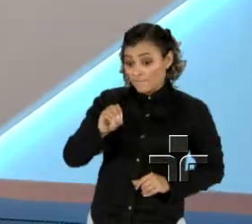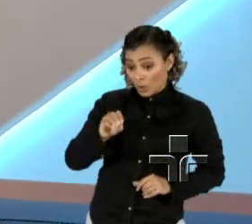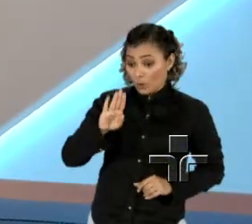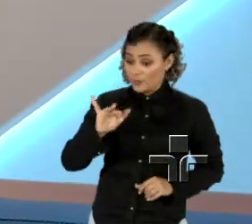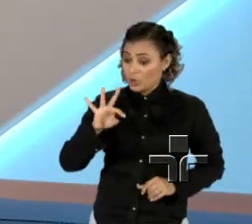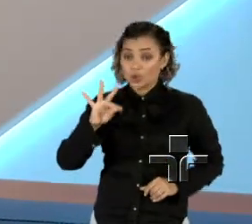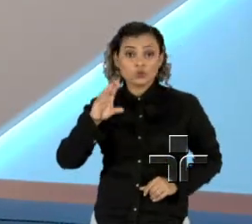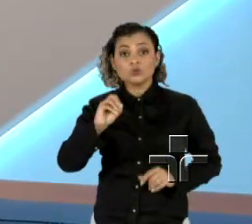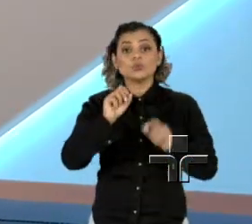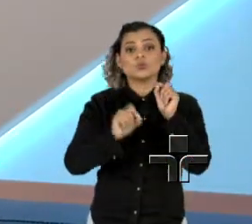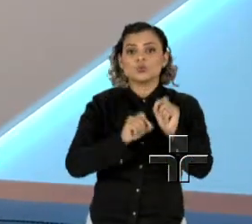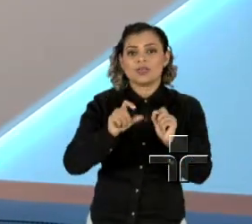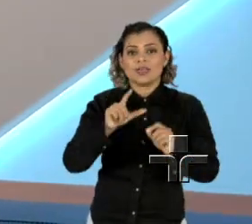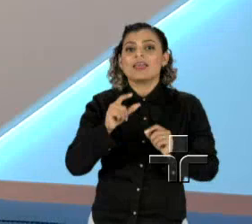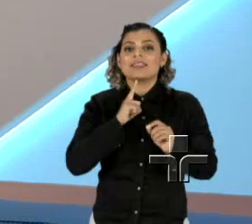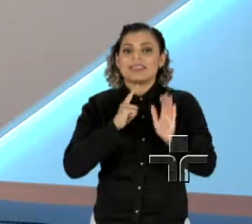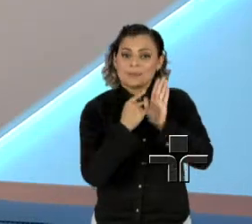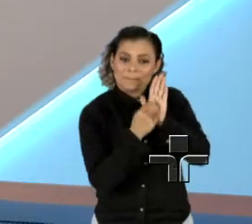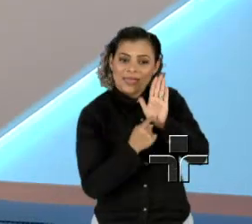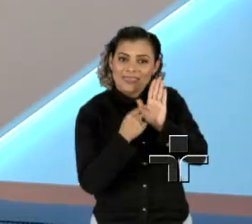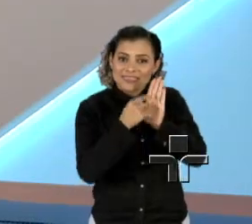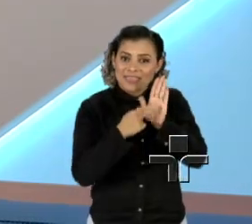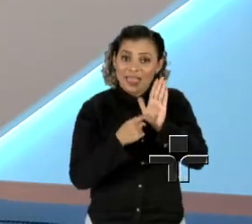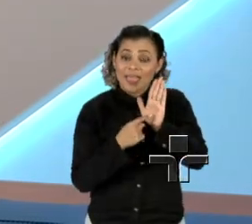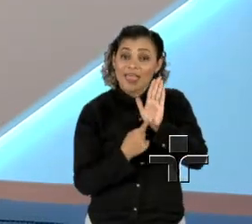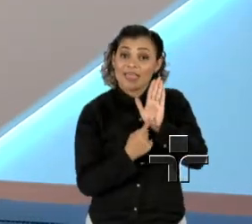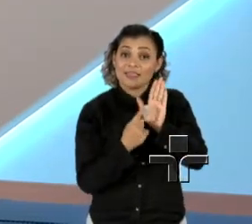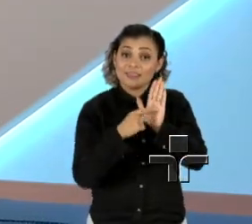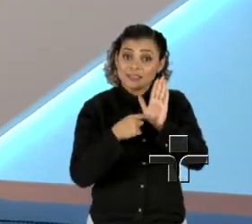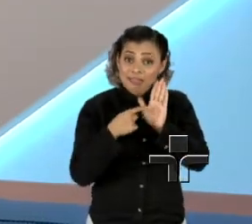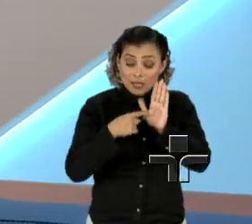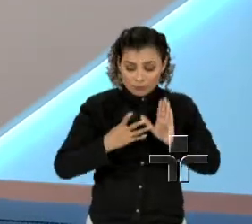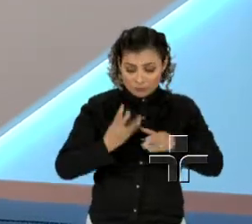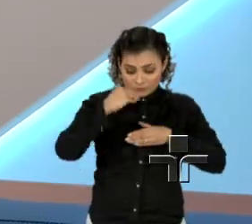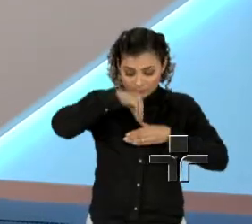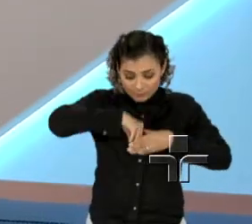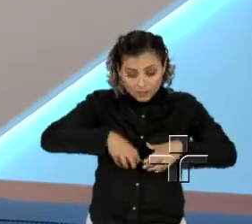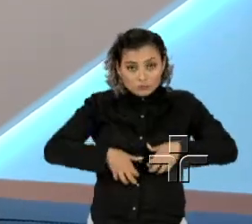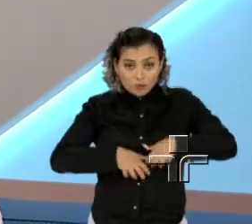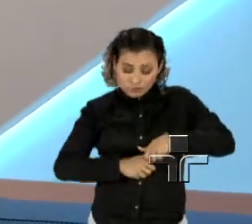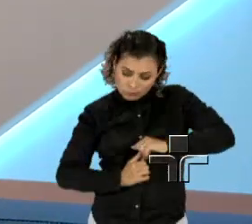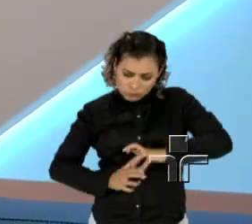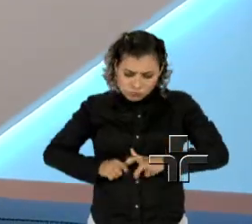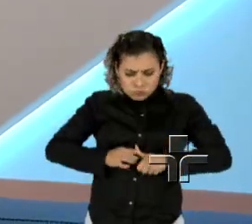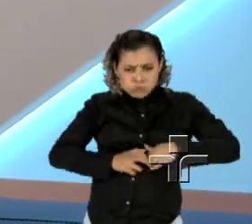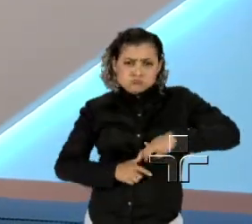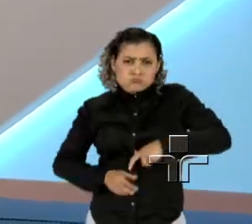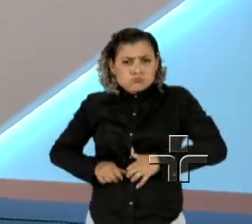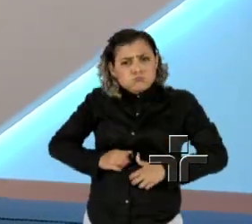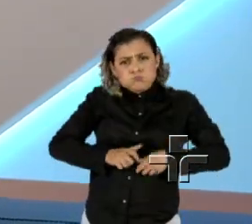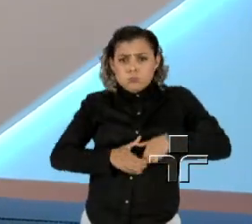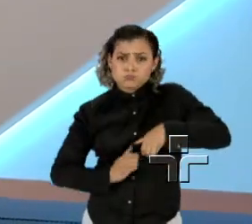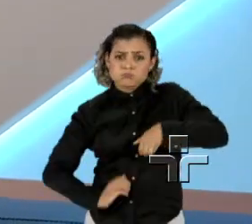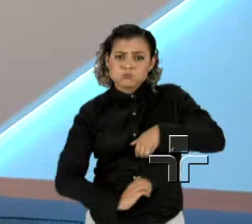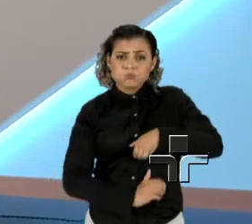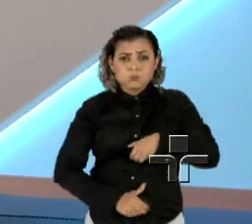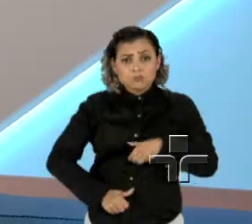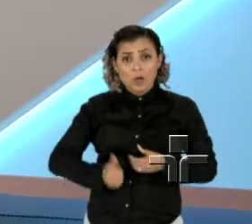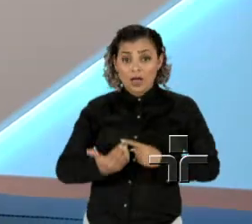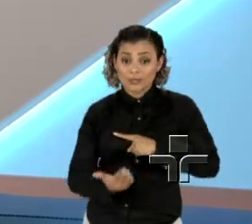os lactobacilos e algumas bactérias que nós temos no nosso intestino, no nosso corpo, nosso intestino especialmente,